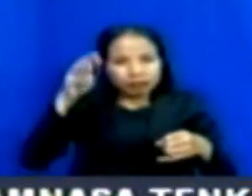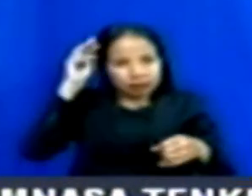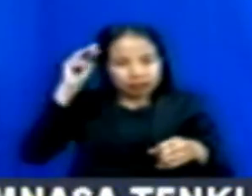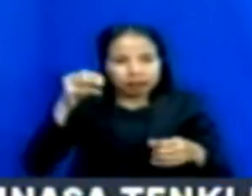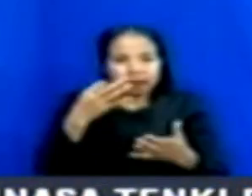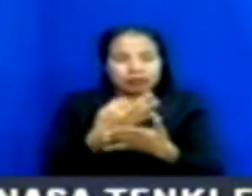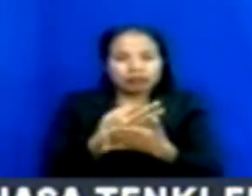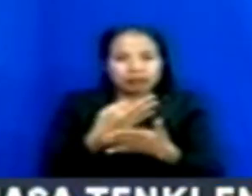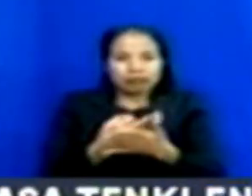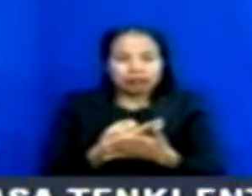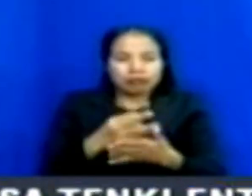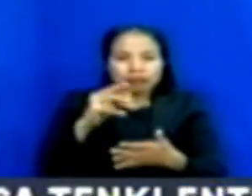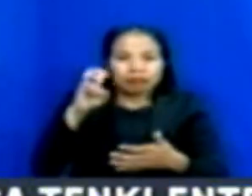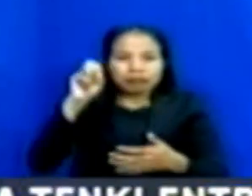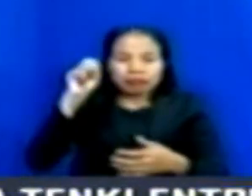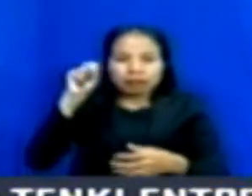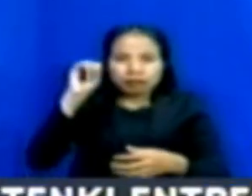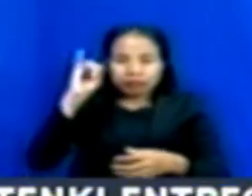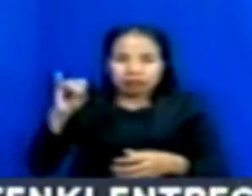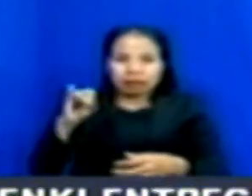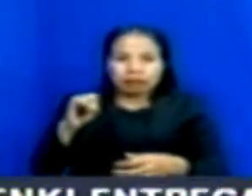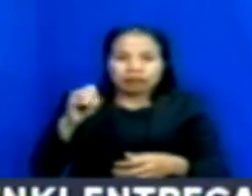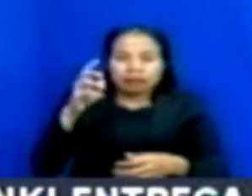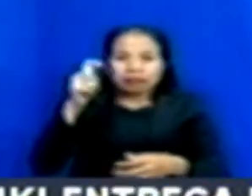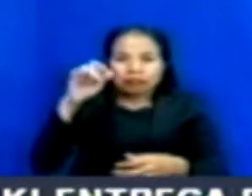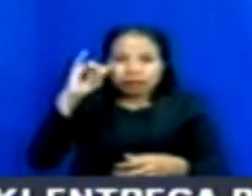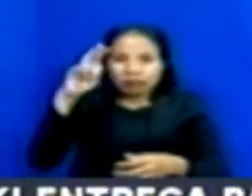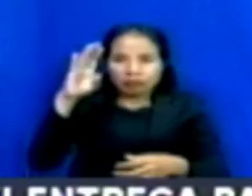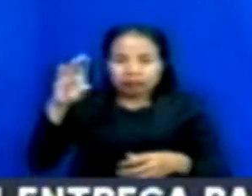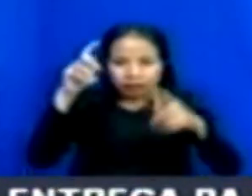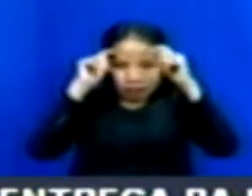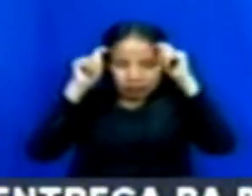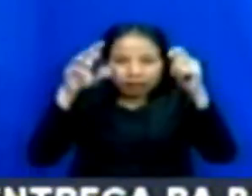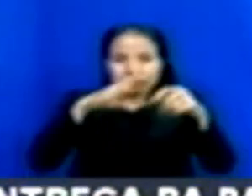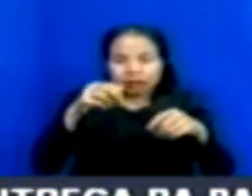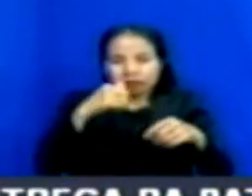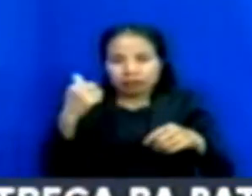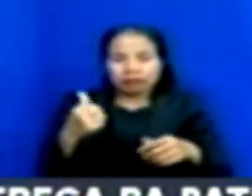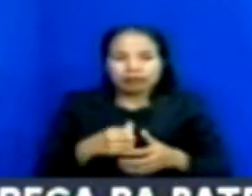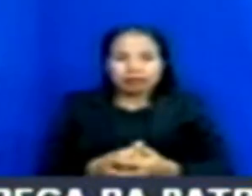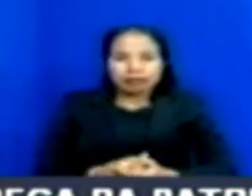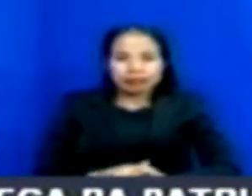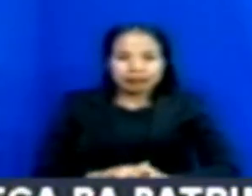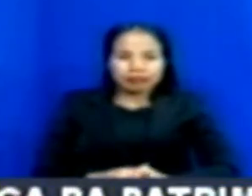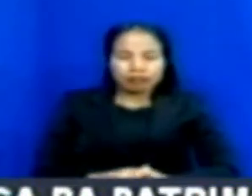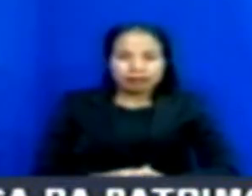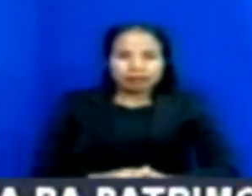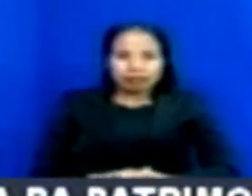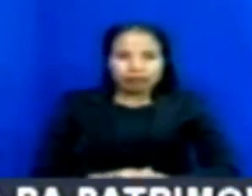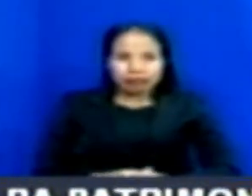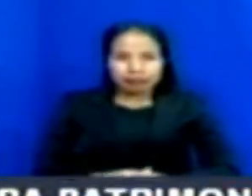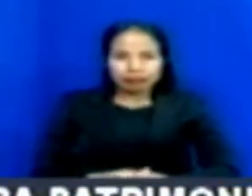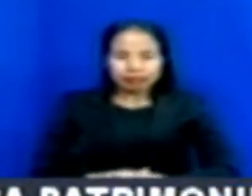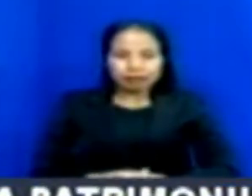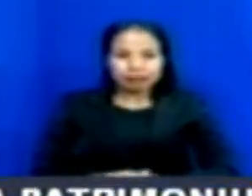Ministério Finanças. MSSI. TIC Timor IP no Selutan. José Araújo, Miguel da Costa,